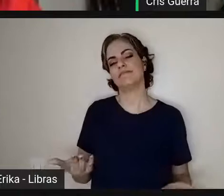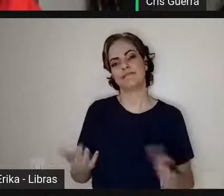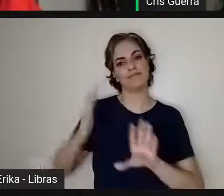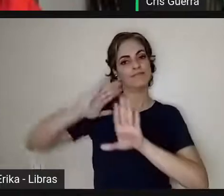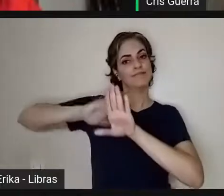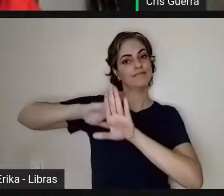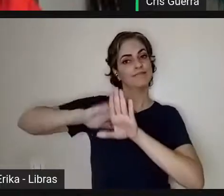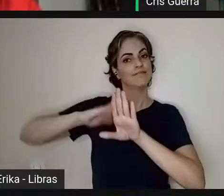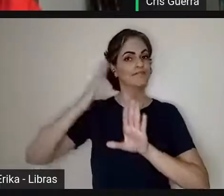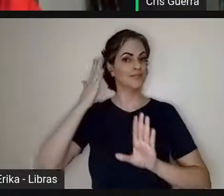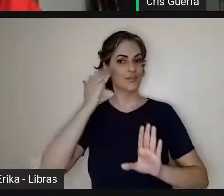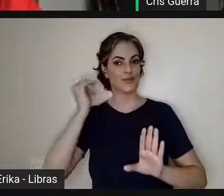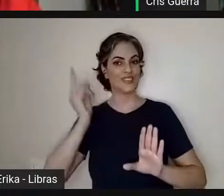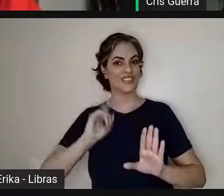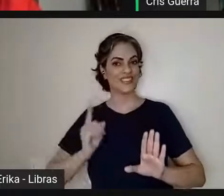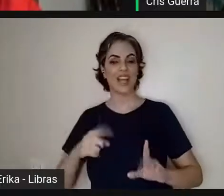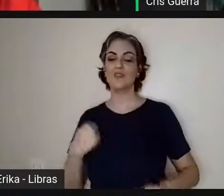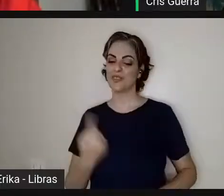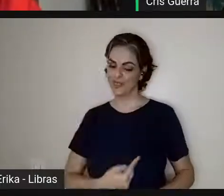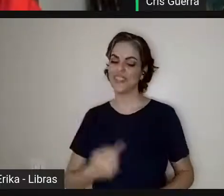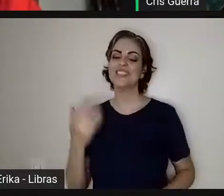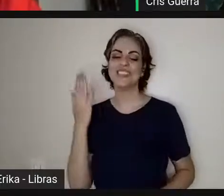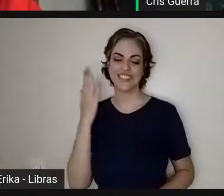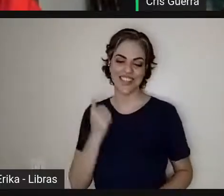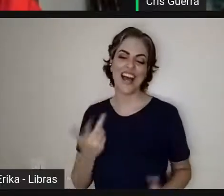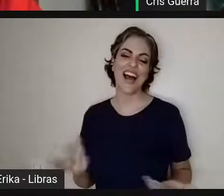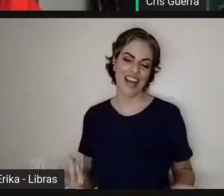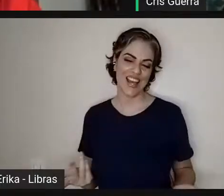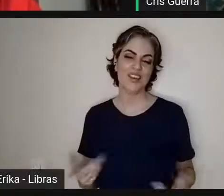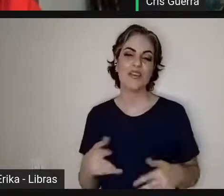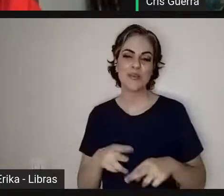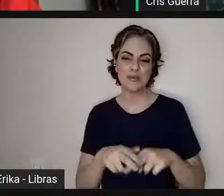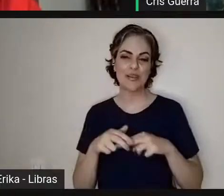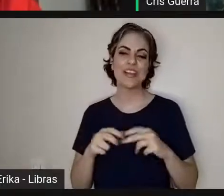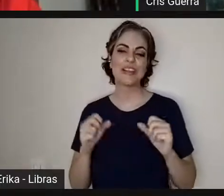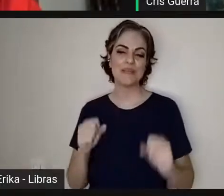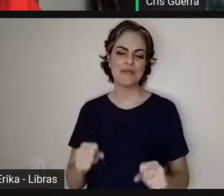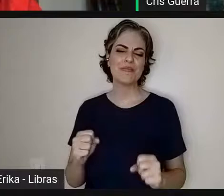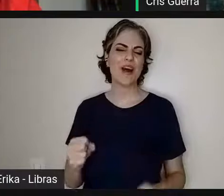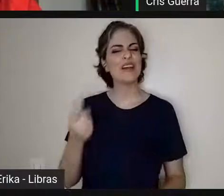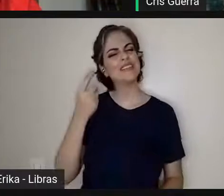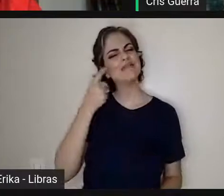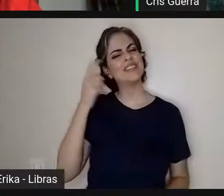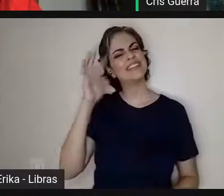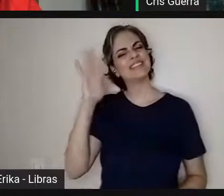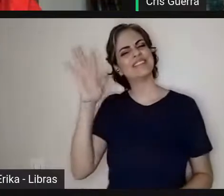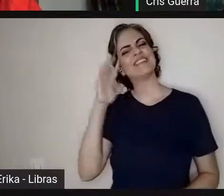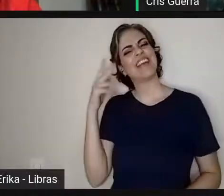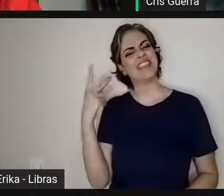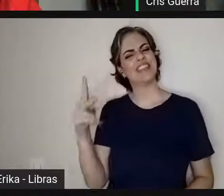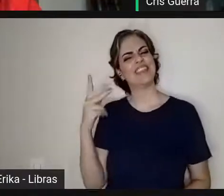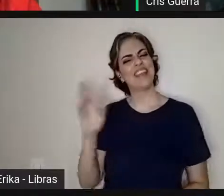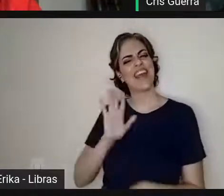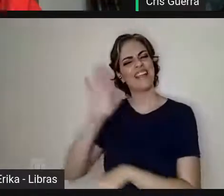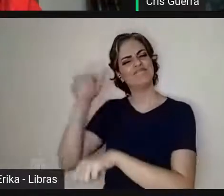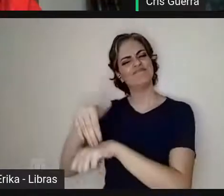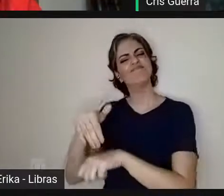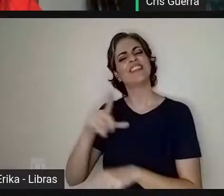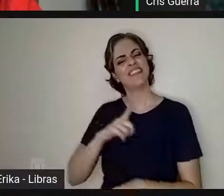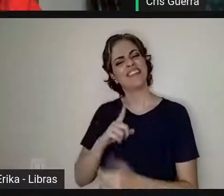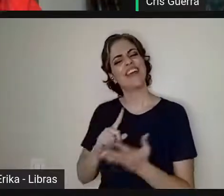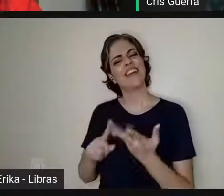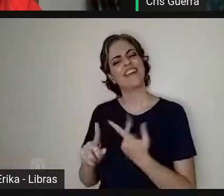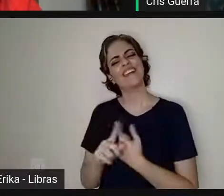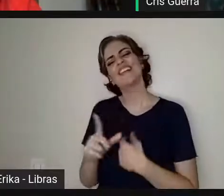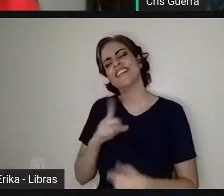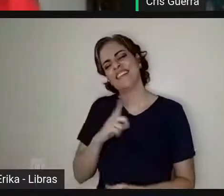imagens que nós colocamos, a gente também pode procurar os bastidores, né? Imaginar os bastidores das imagens das outras